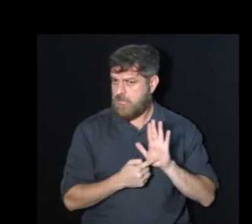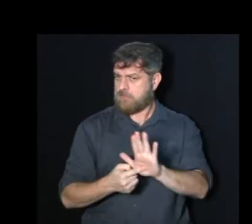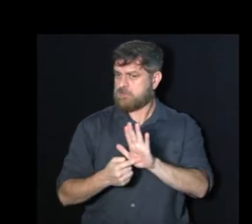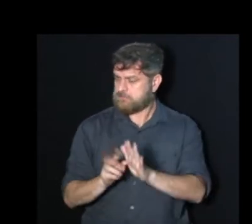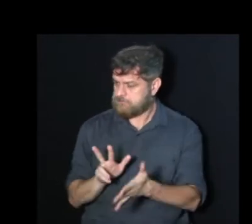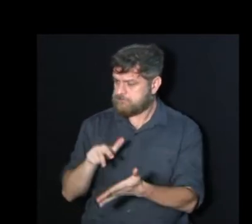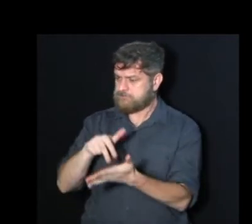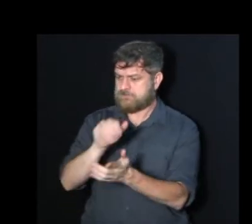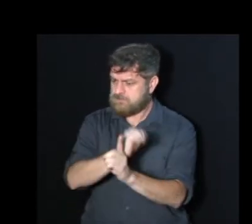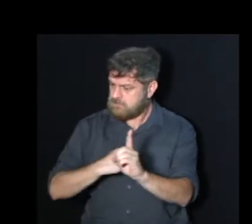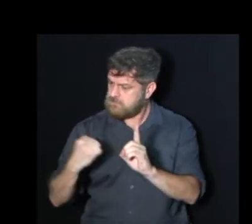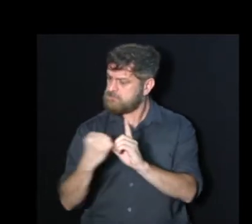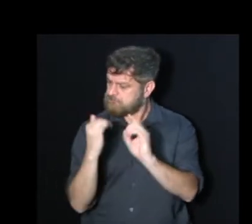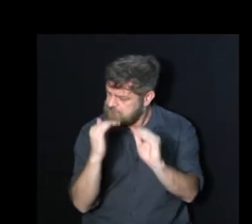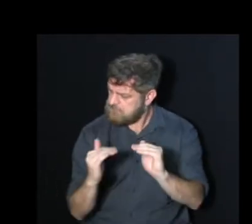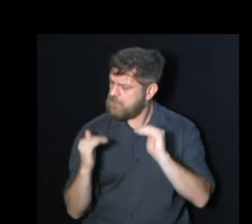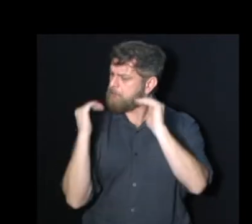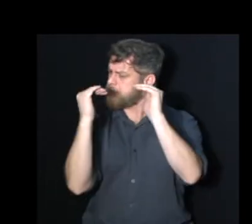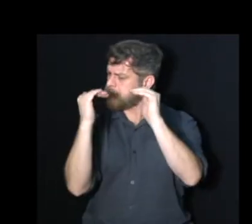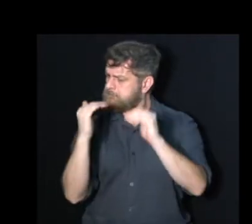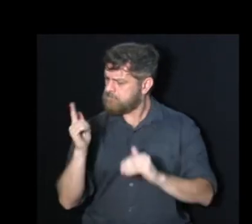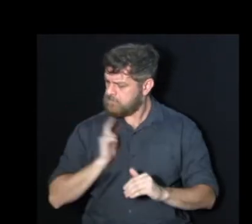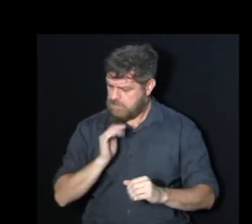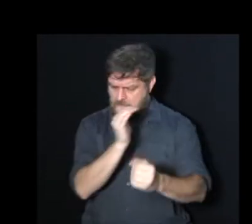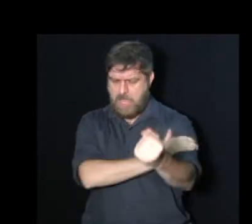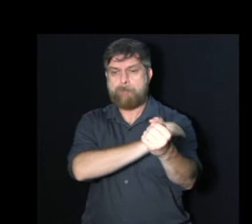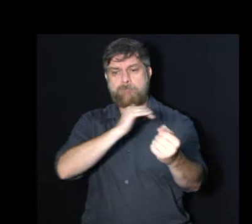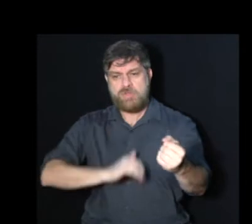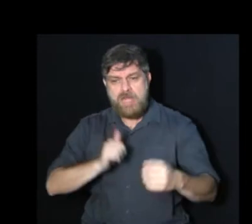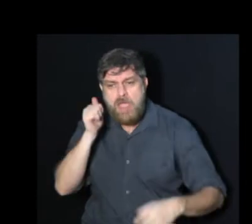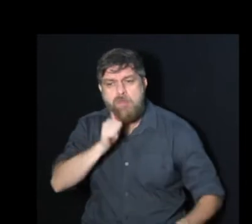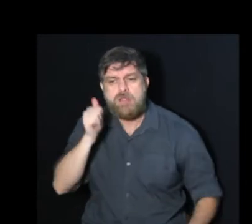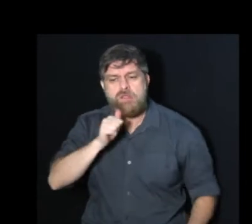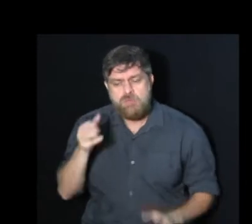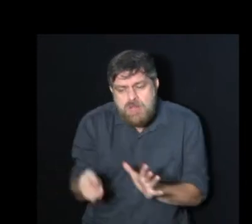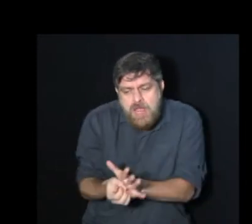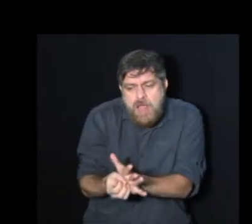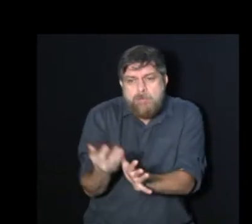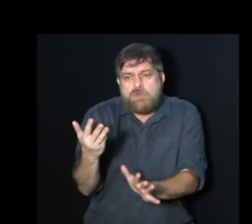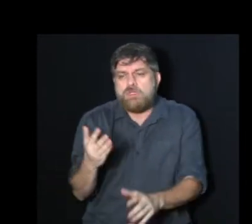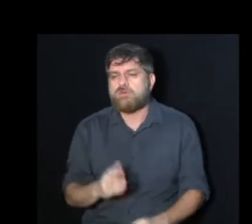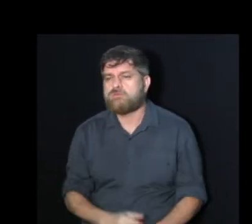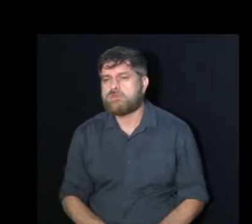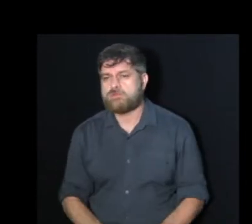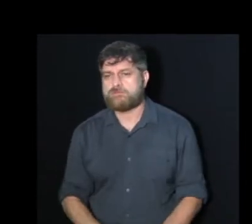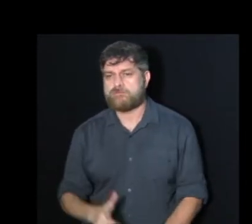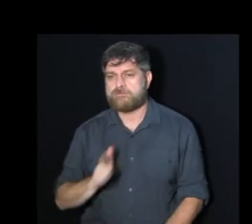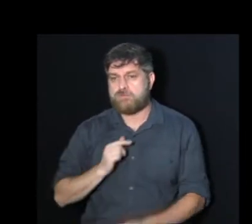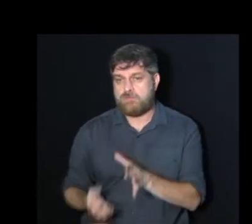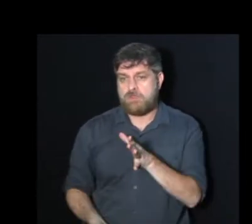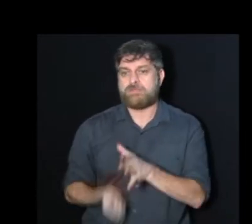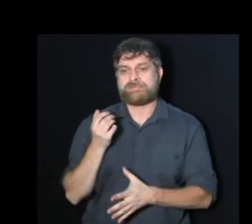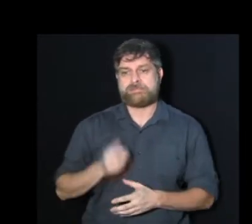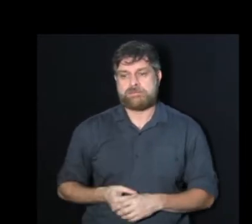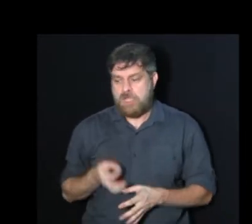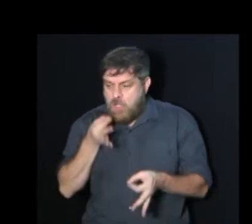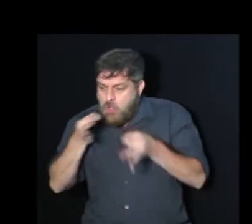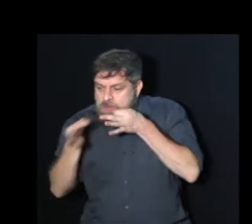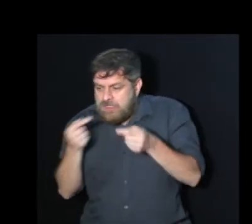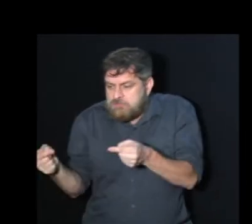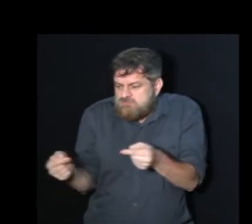destaque na sociedade. Esse empoderamento, muitas vezes, ele gera conflito de